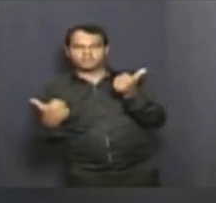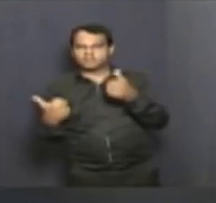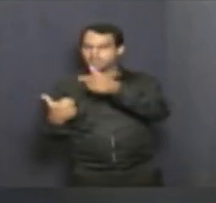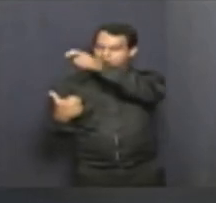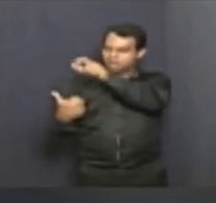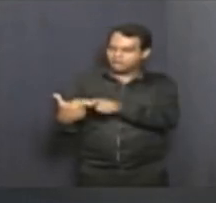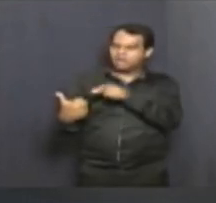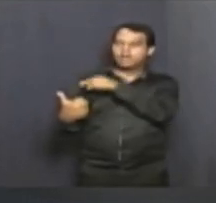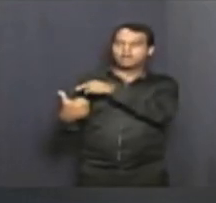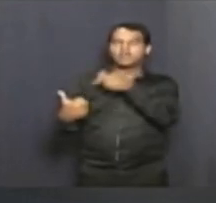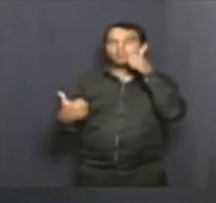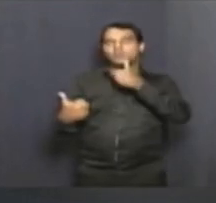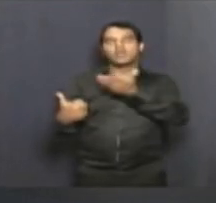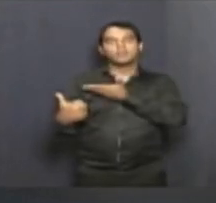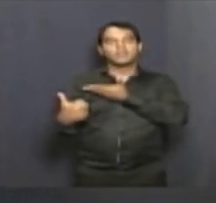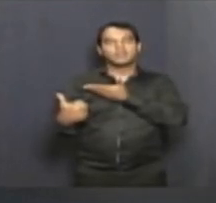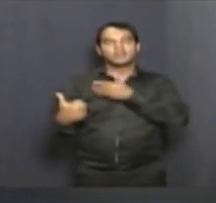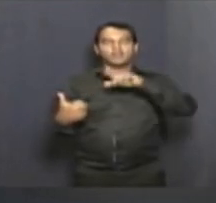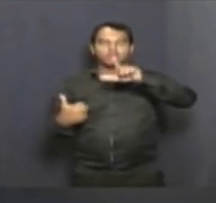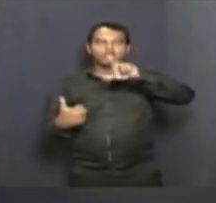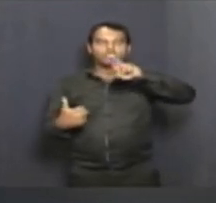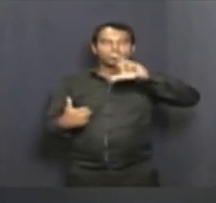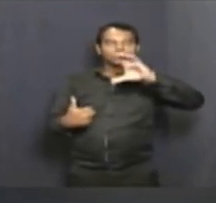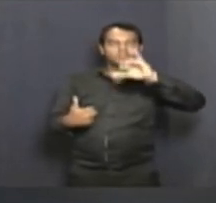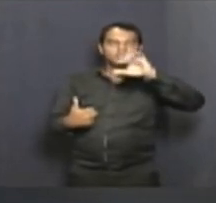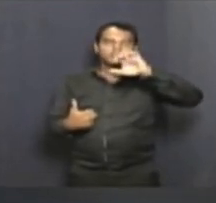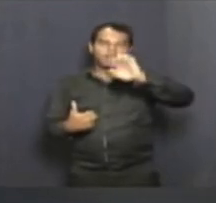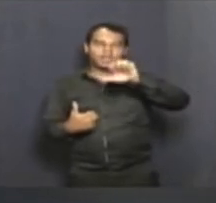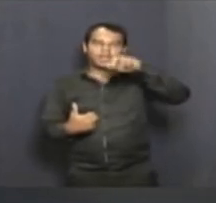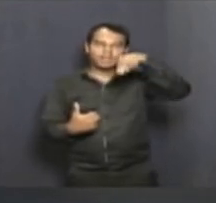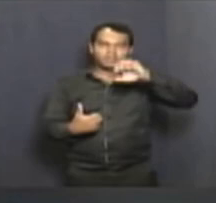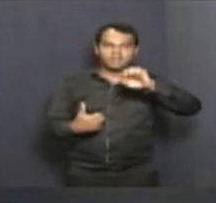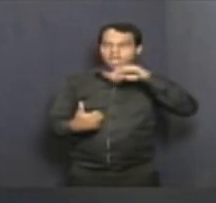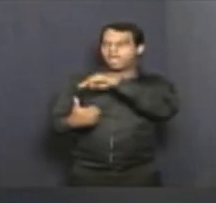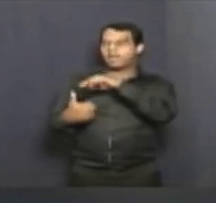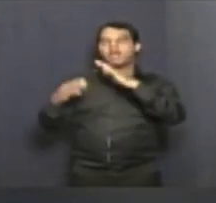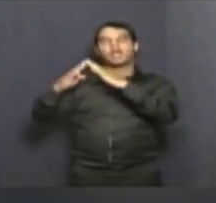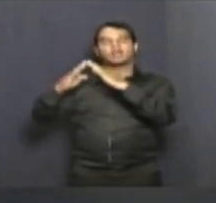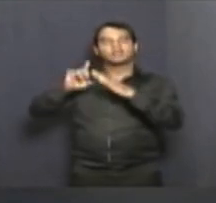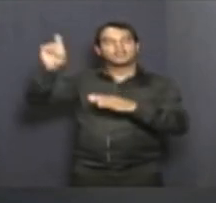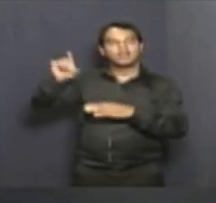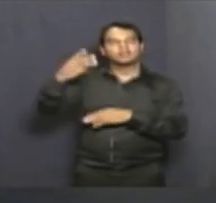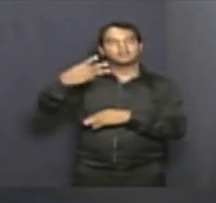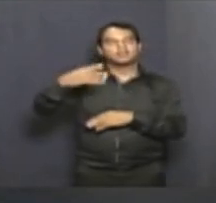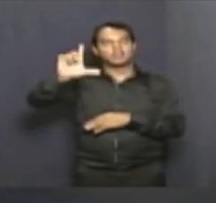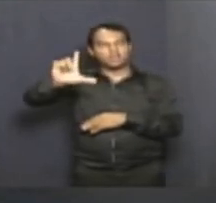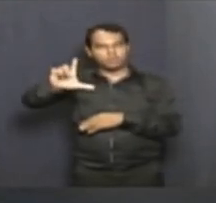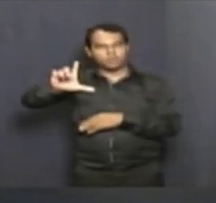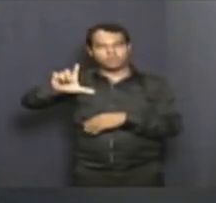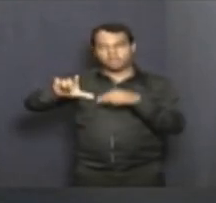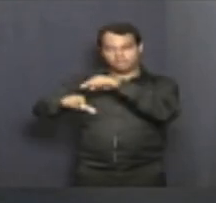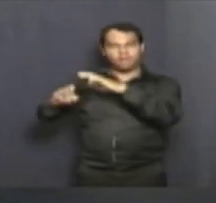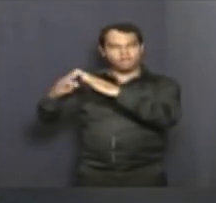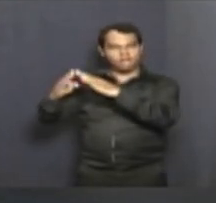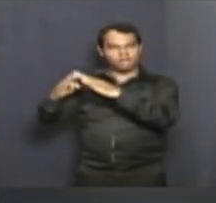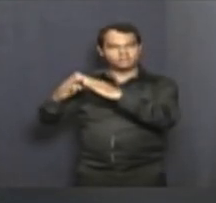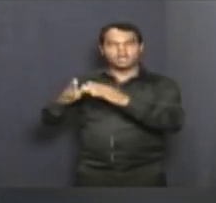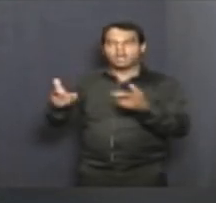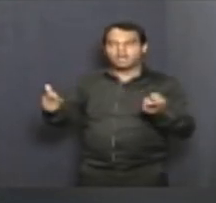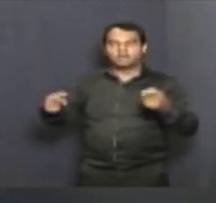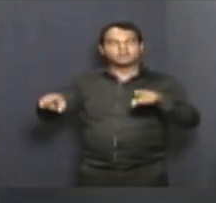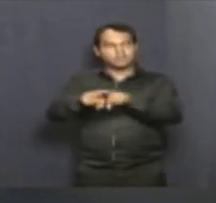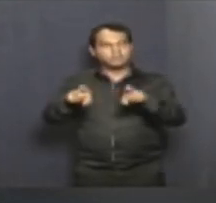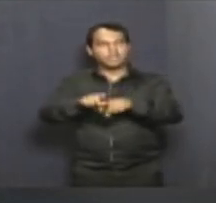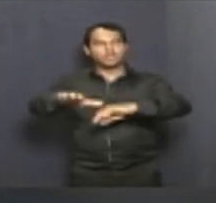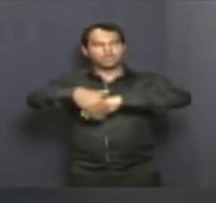luciene lá de três lagoas a nossa candidata a vice governadora quero cumprimentar também